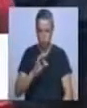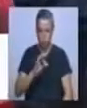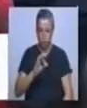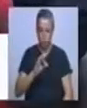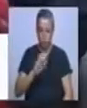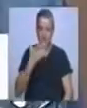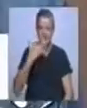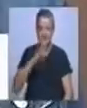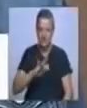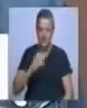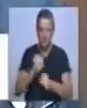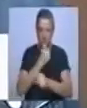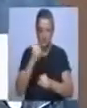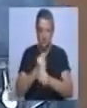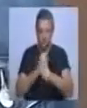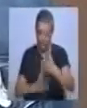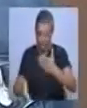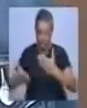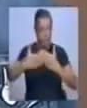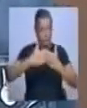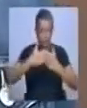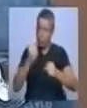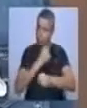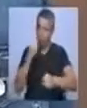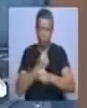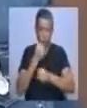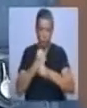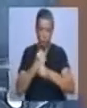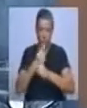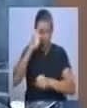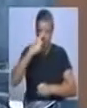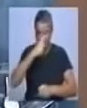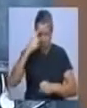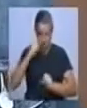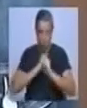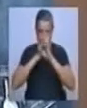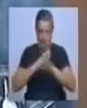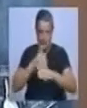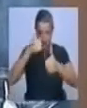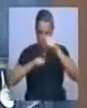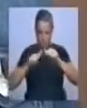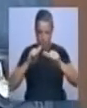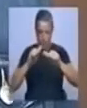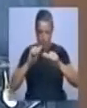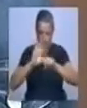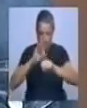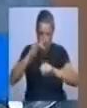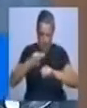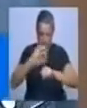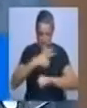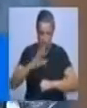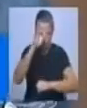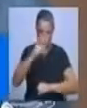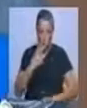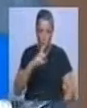de sangue neste momento está encerrado, não funciona, está sem enfermeiros, a cirurgia plástica está a 100%, a urologia